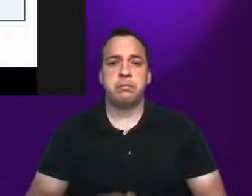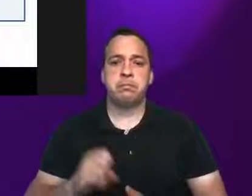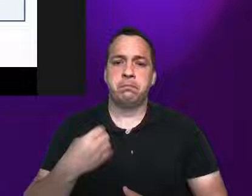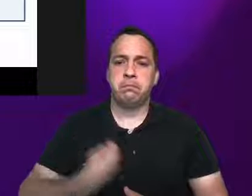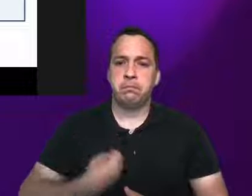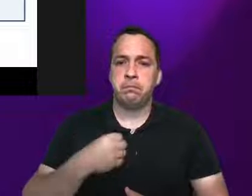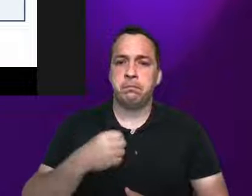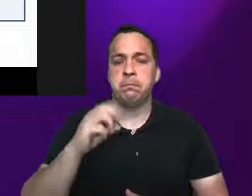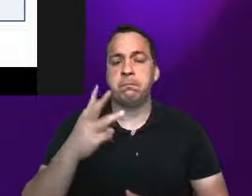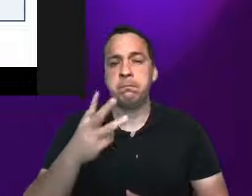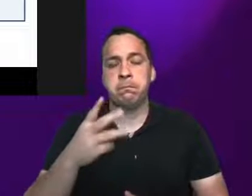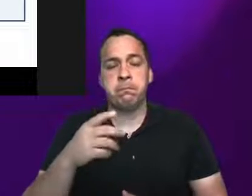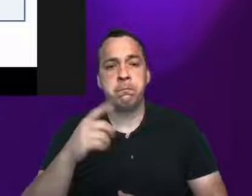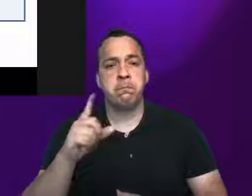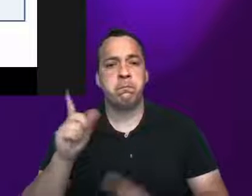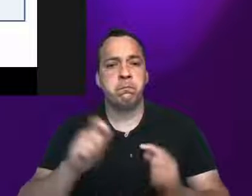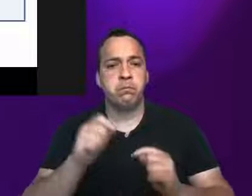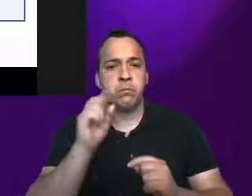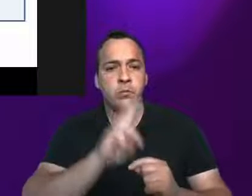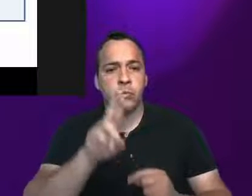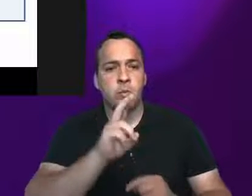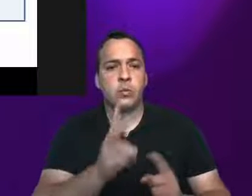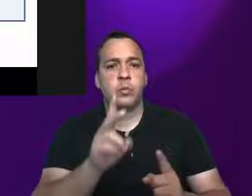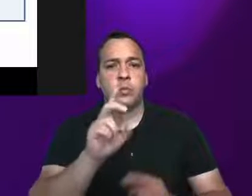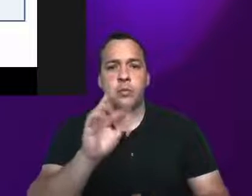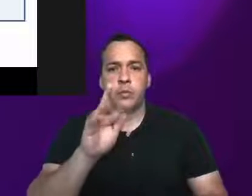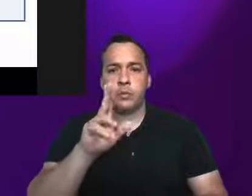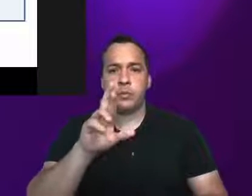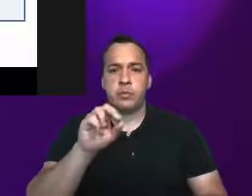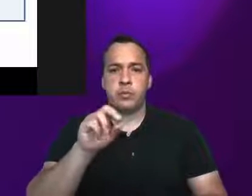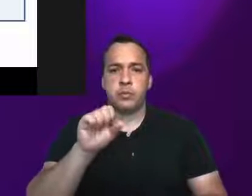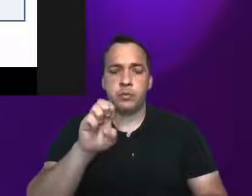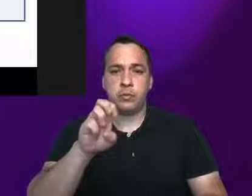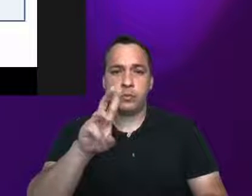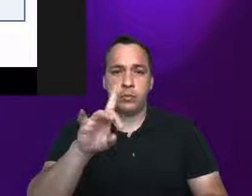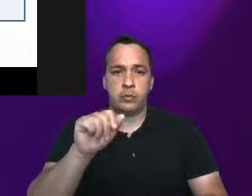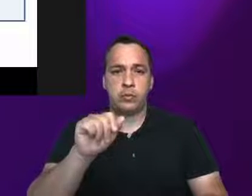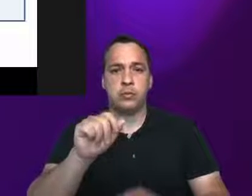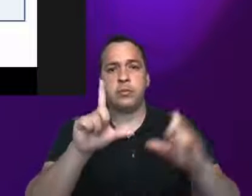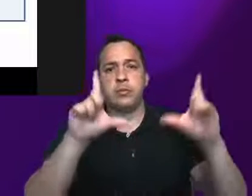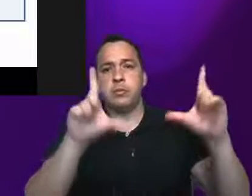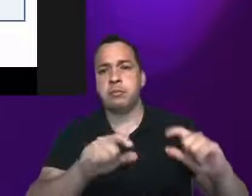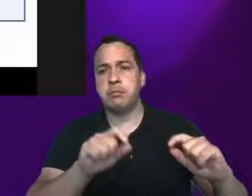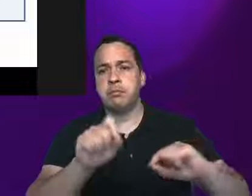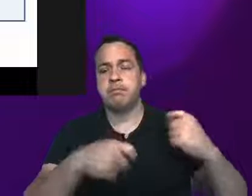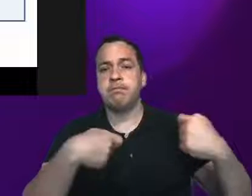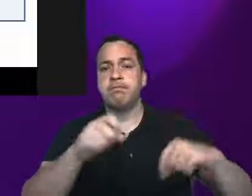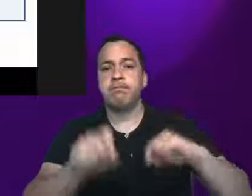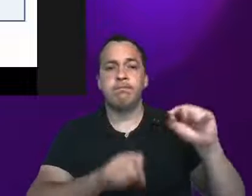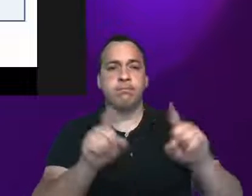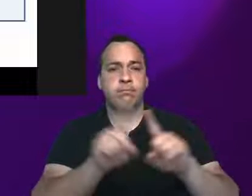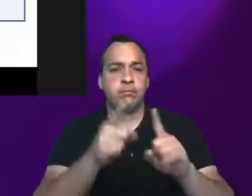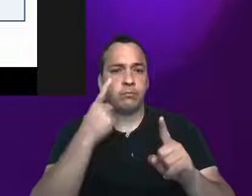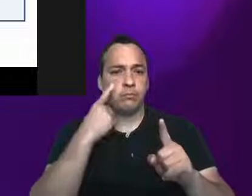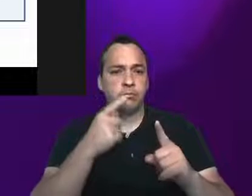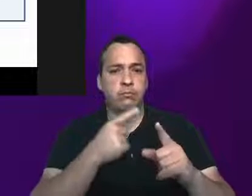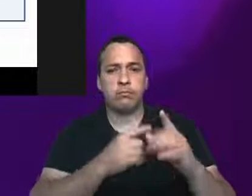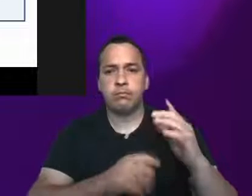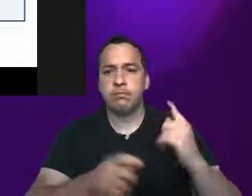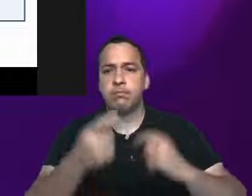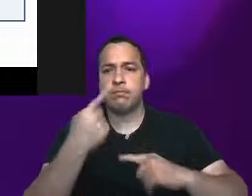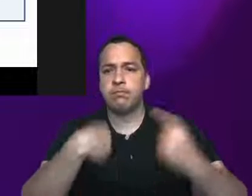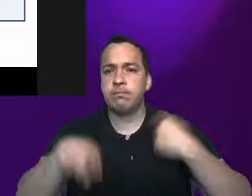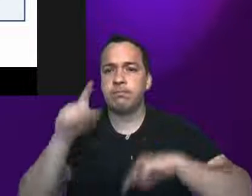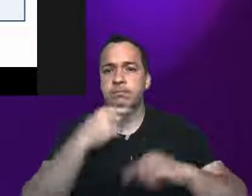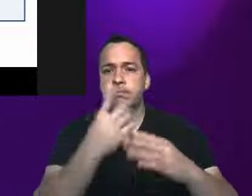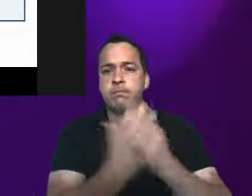dose alta para que ele continue urinando e você tenha uma menor necessidade de ultrafiltrar na diálise e